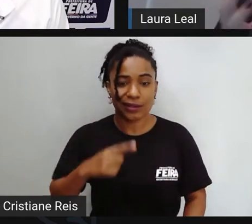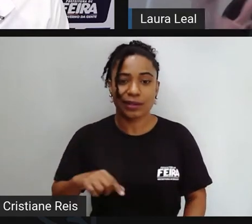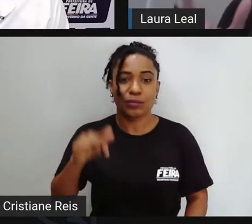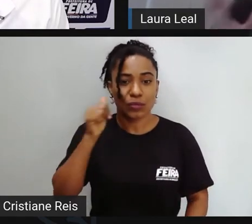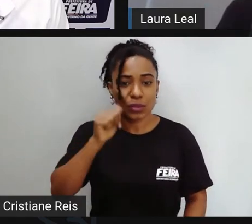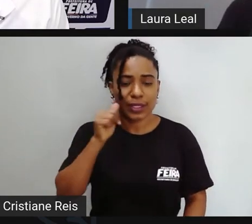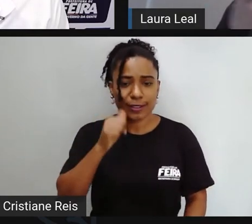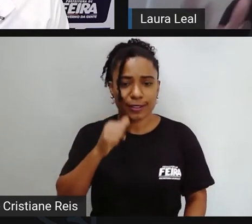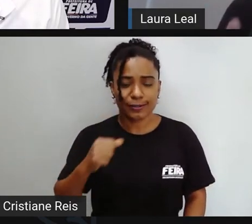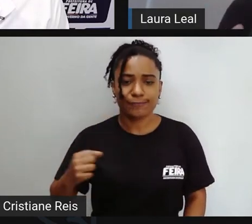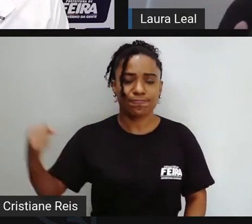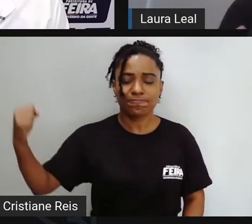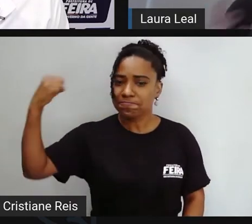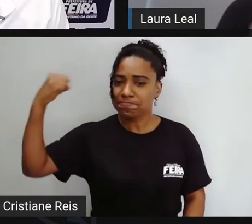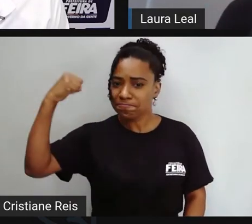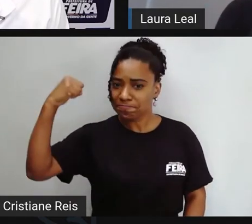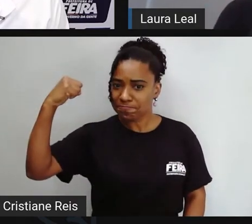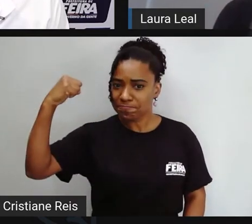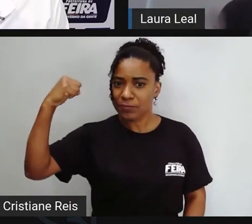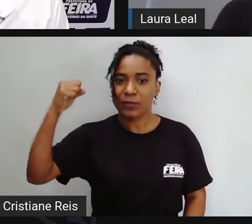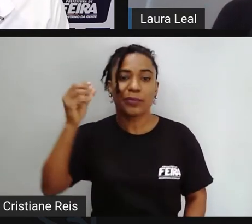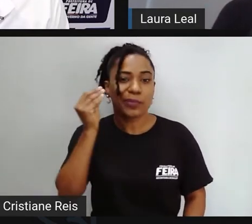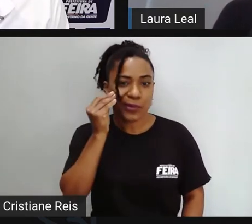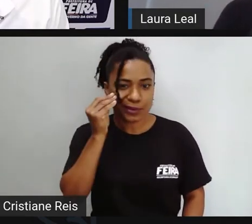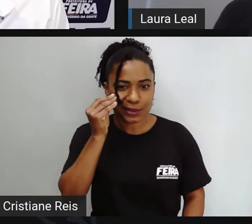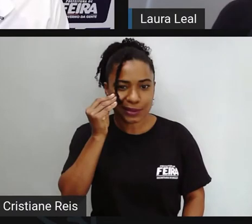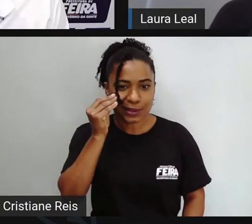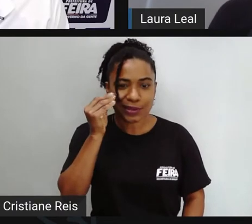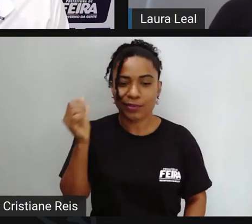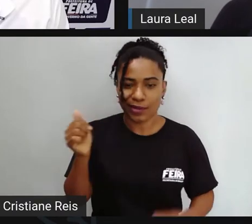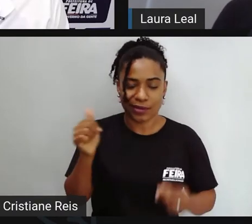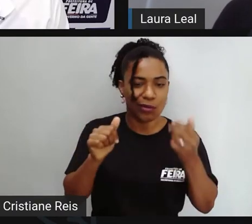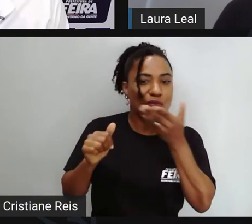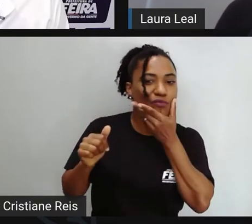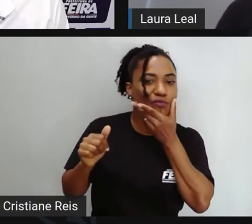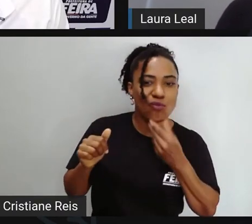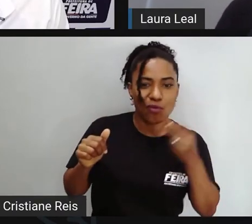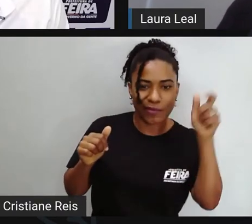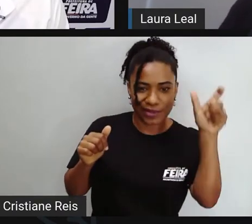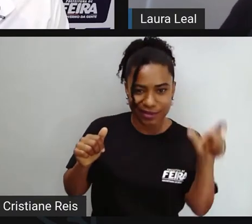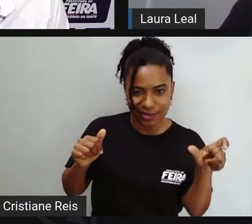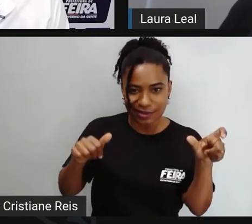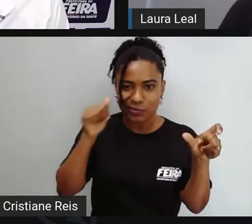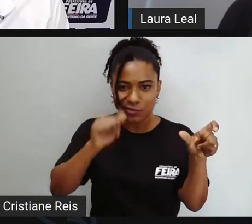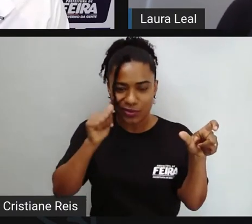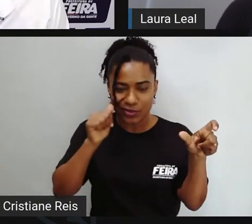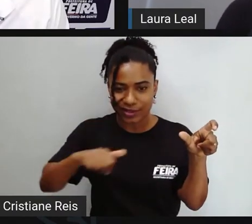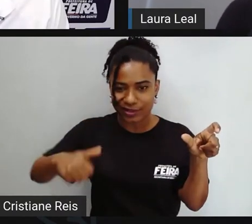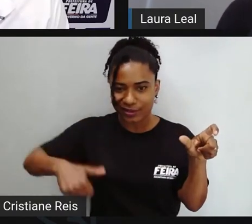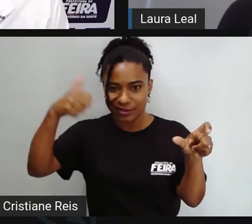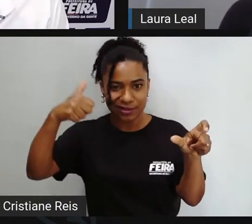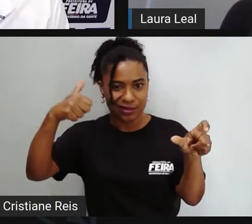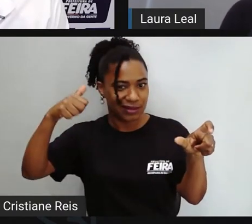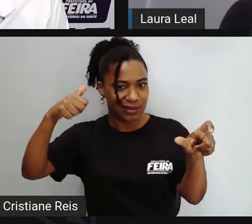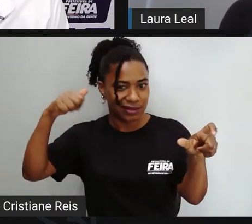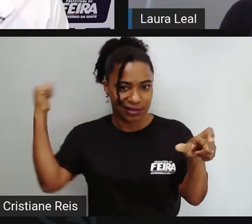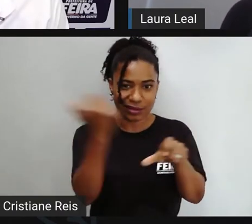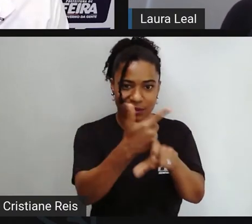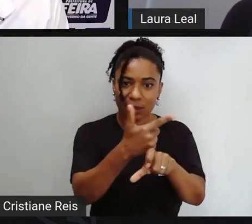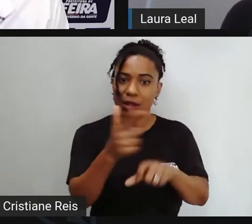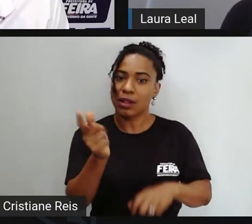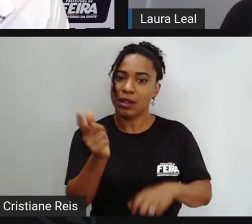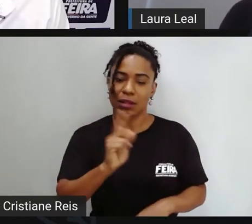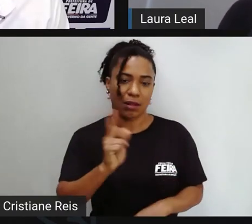exista diferença entre gêneros quanto aos nossos direitos dentro de uma sociedade. Que homens e mulheres possam ser